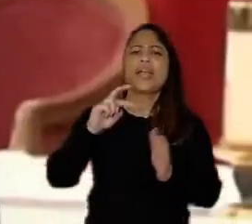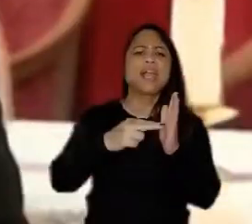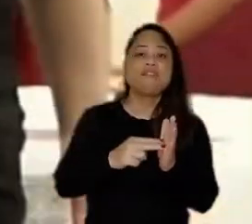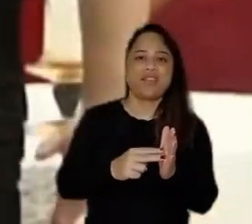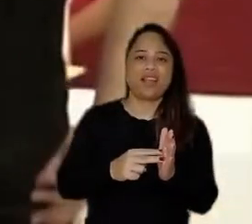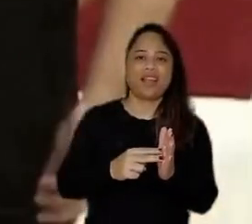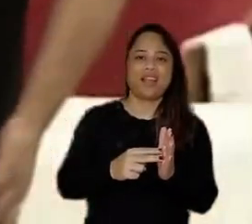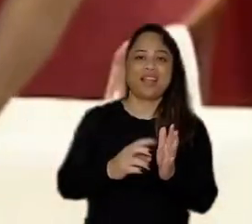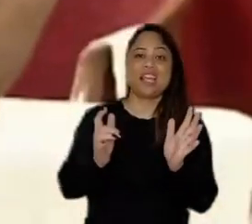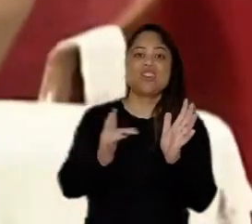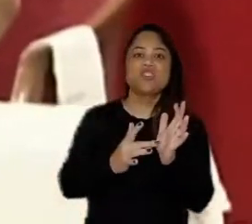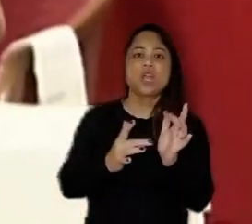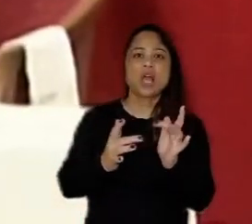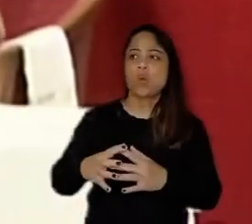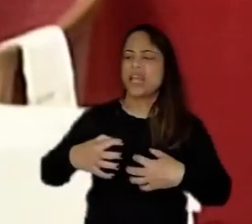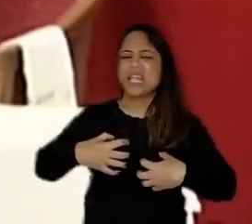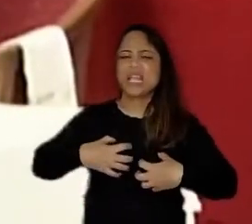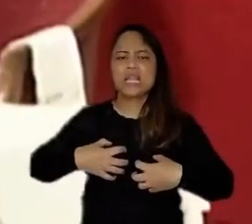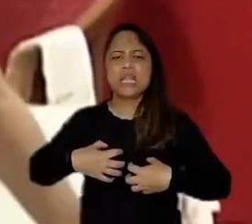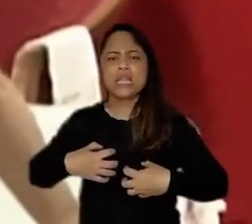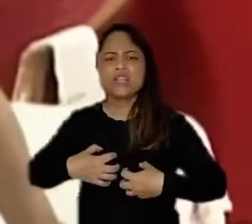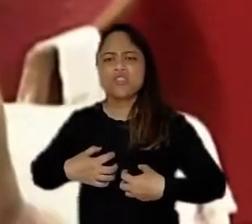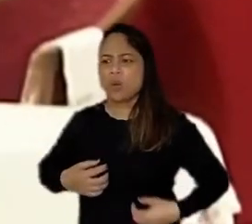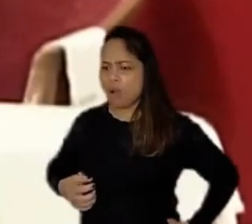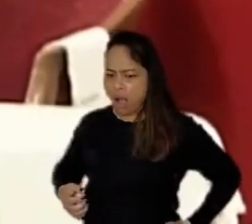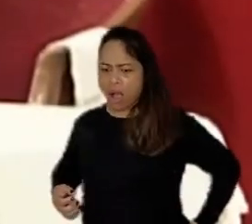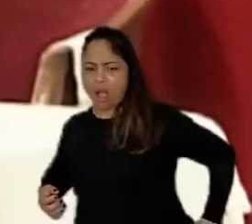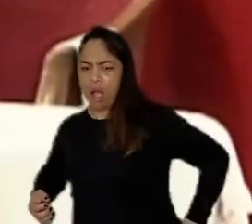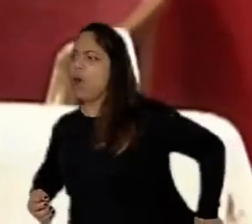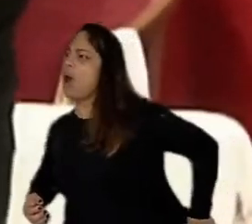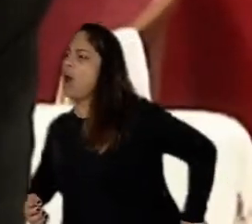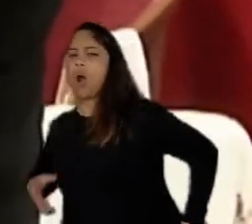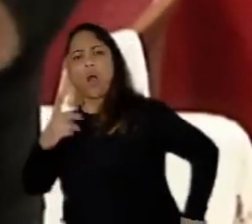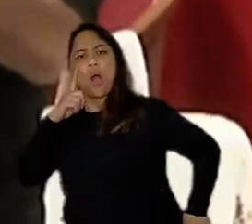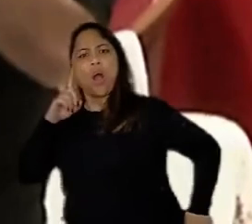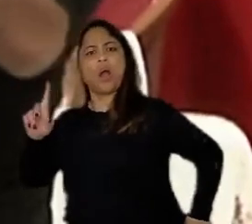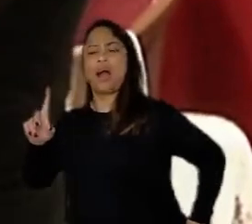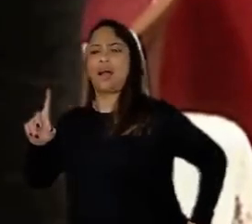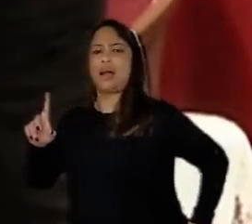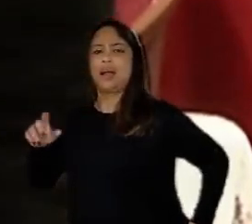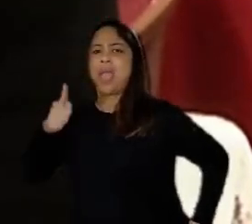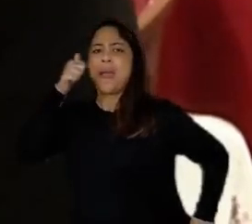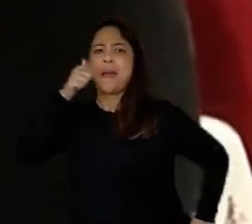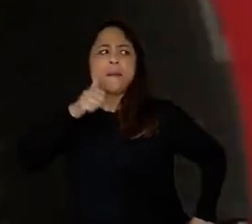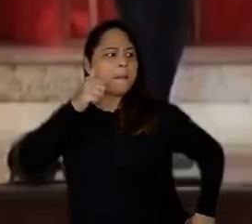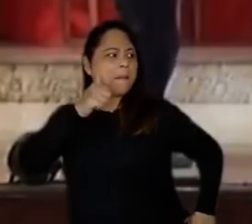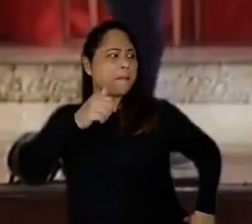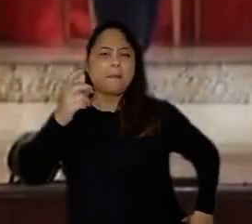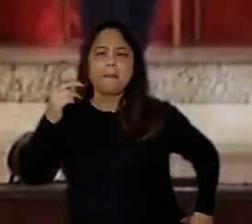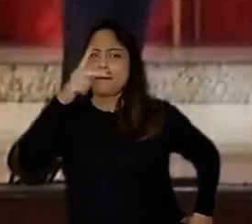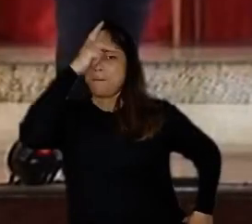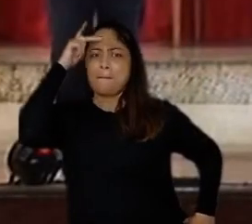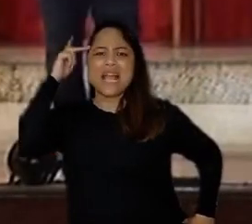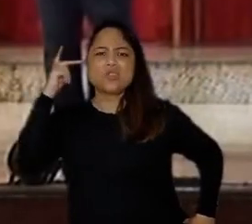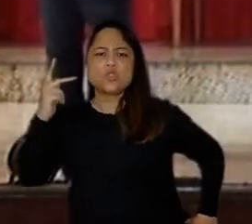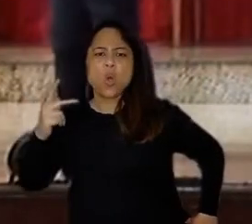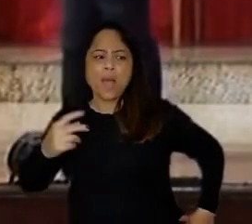que Jesus, sentindo a puxada, falou: epa, alguém me tocou.